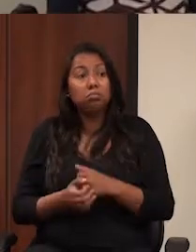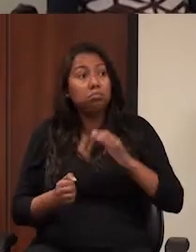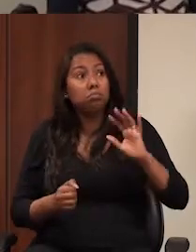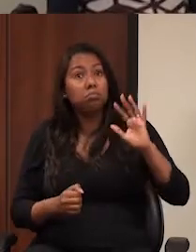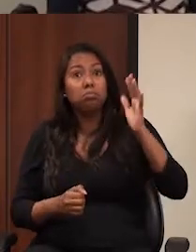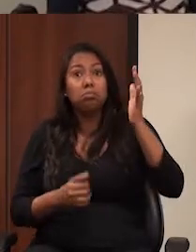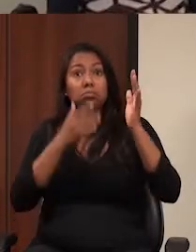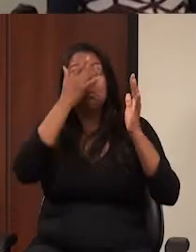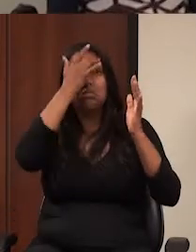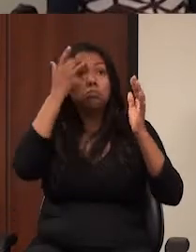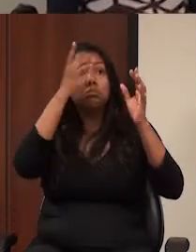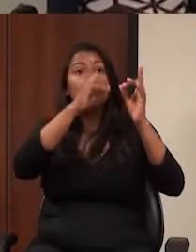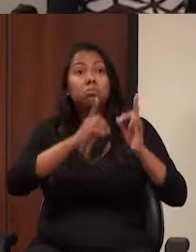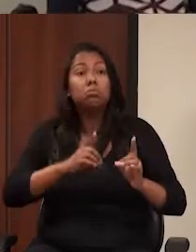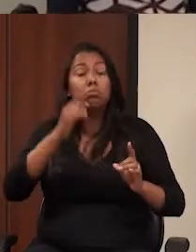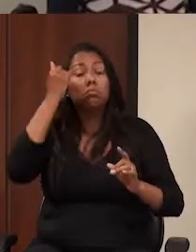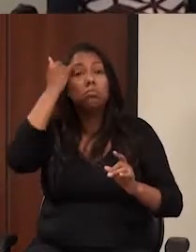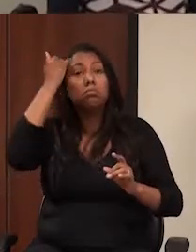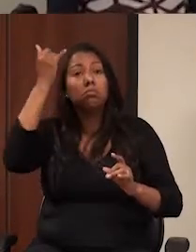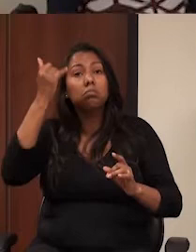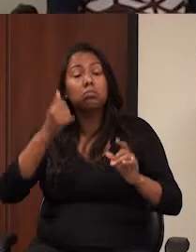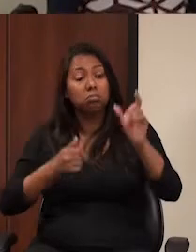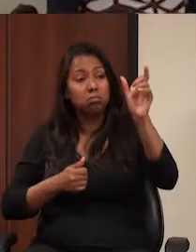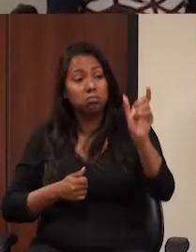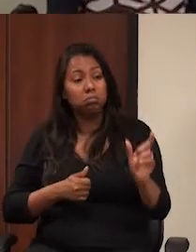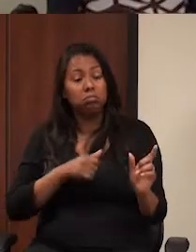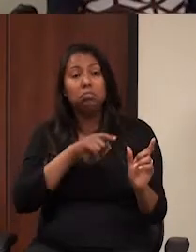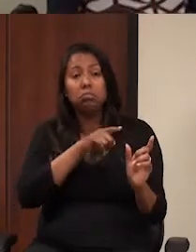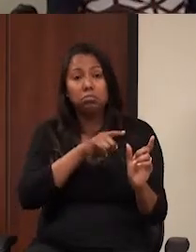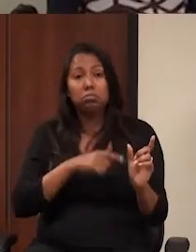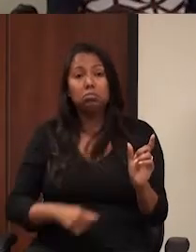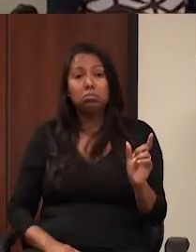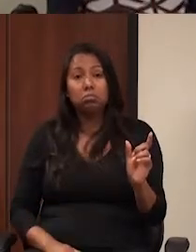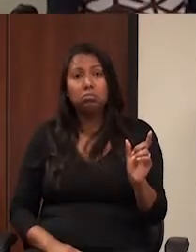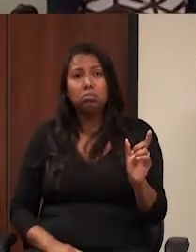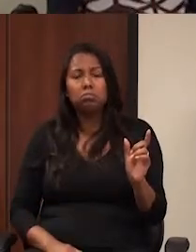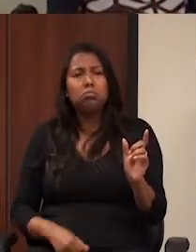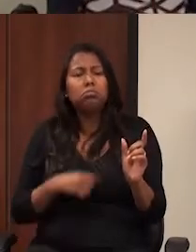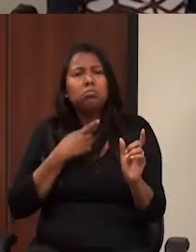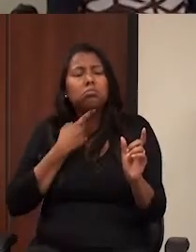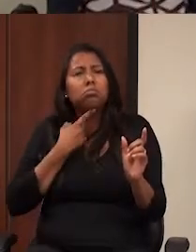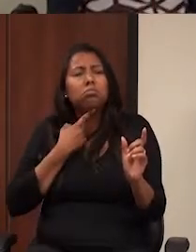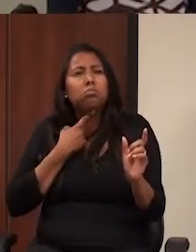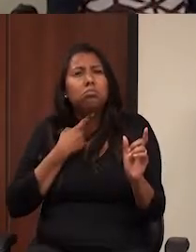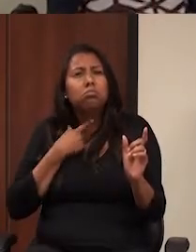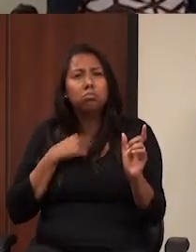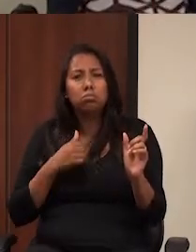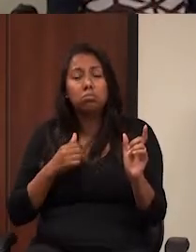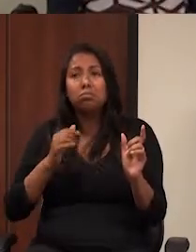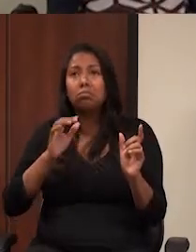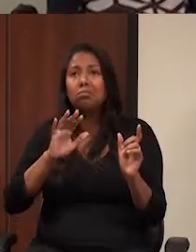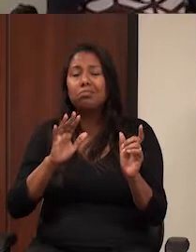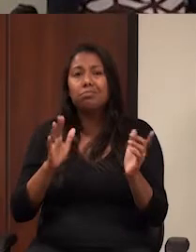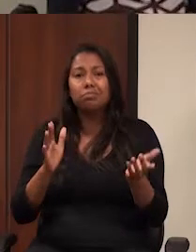a pessoa com deficiência intelectual, ela tem na pele o desejo, e aí, em algumas situações,